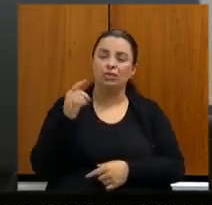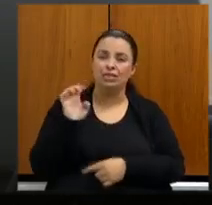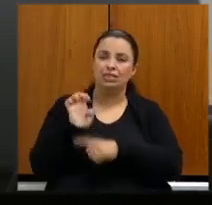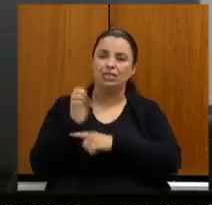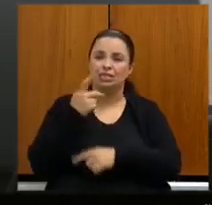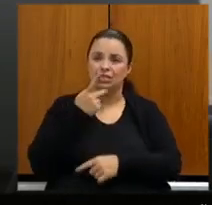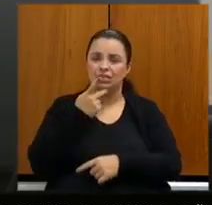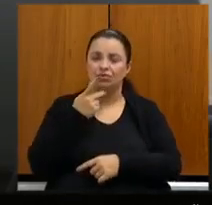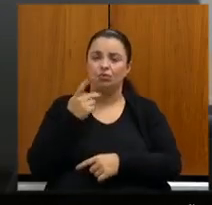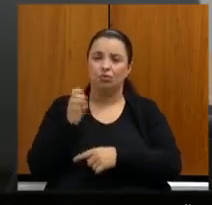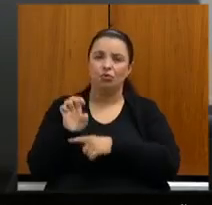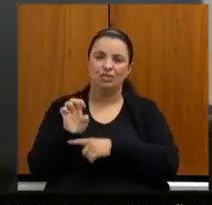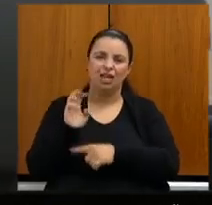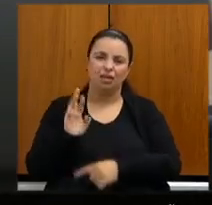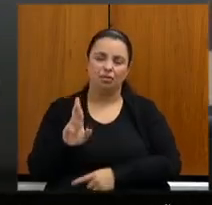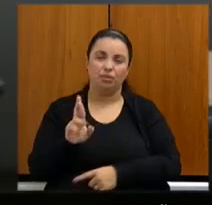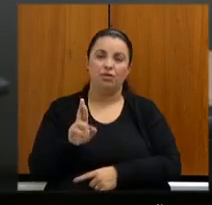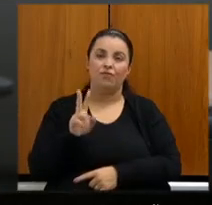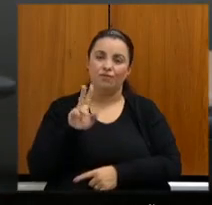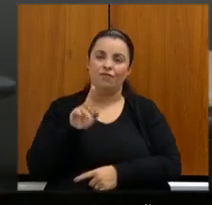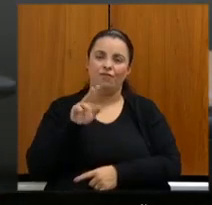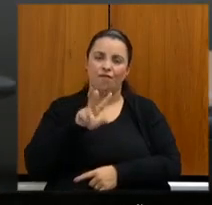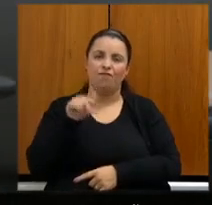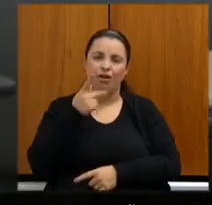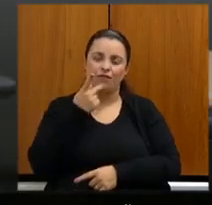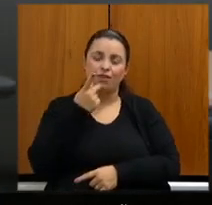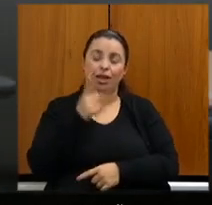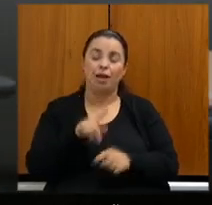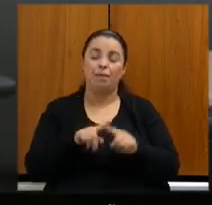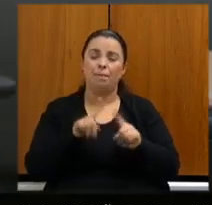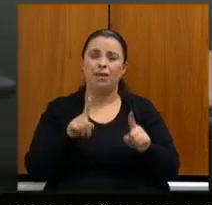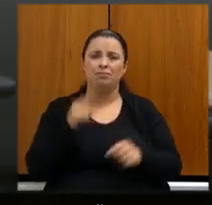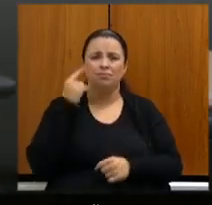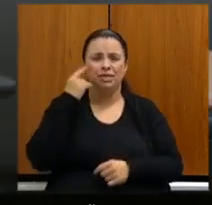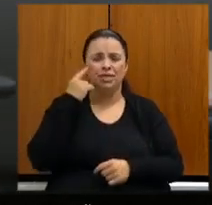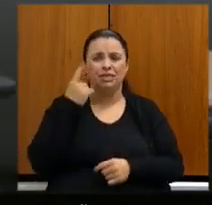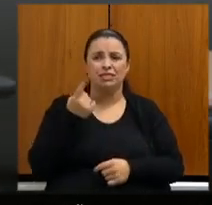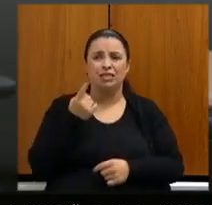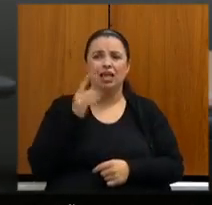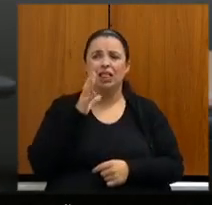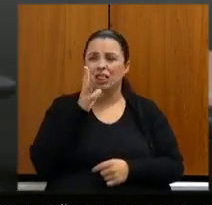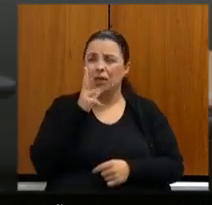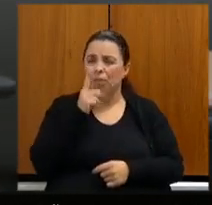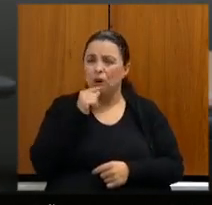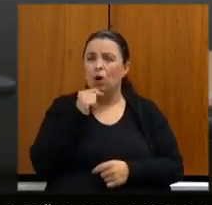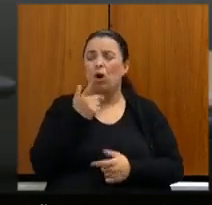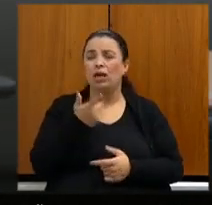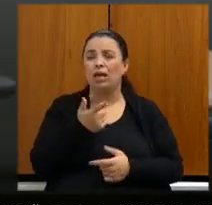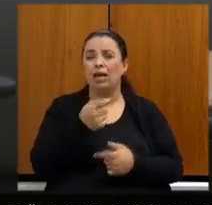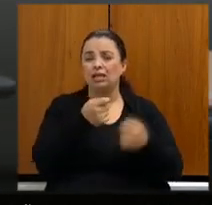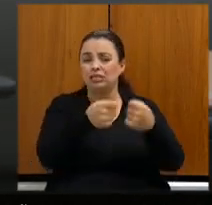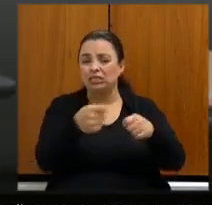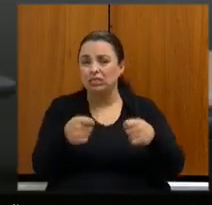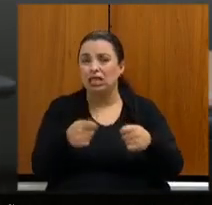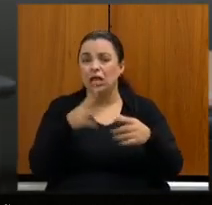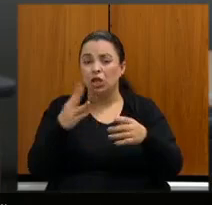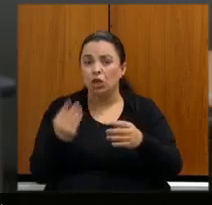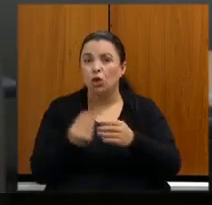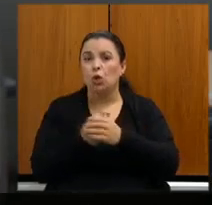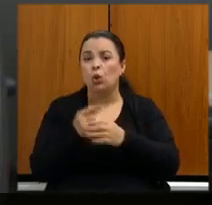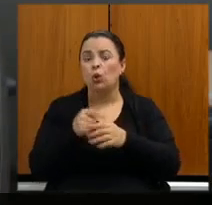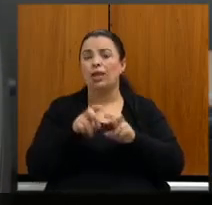isso que é uma demora em incluir as demandas de na mesa de diálogo né mas isso também está associada a